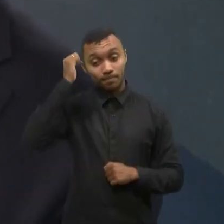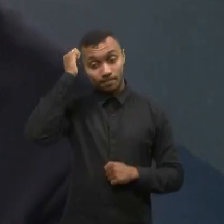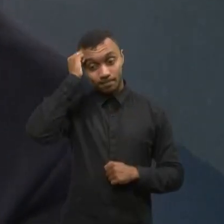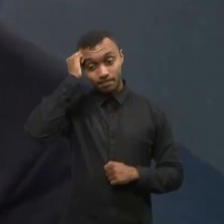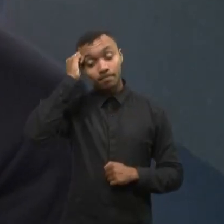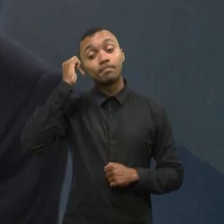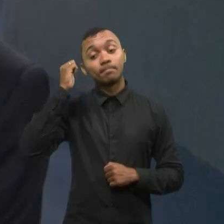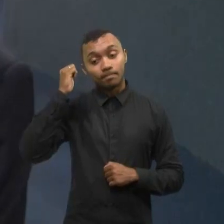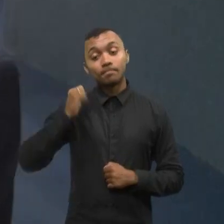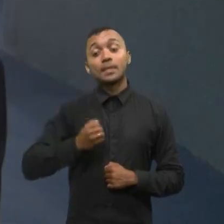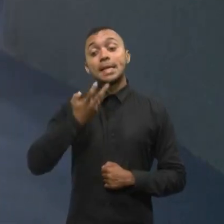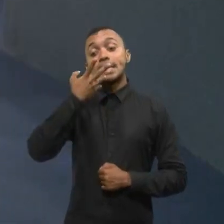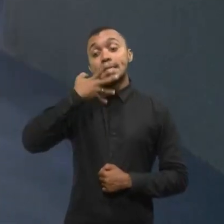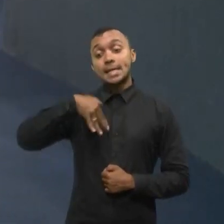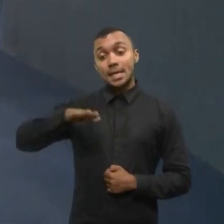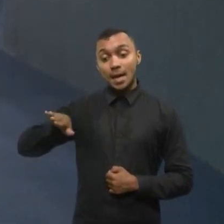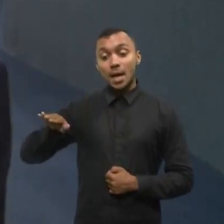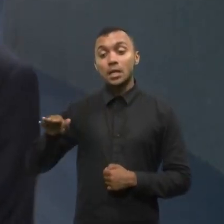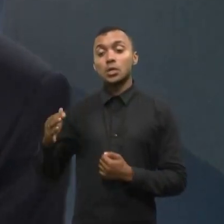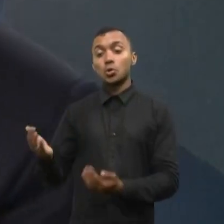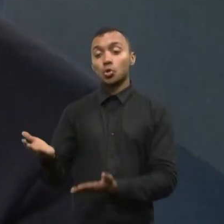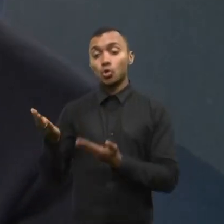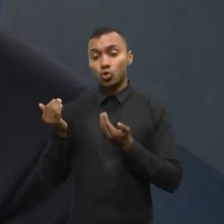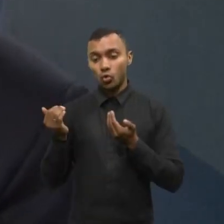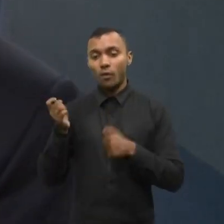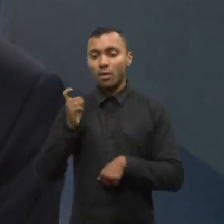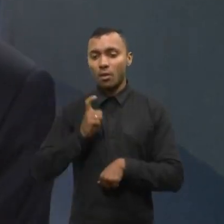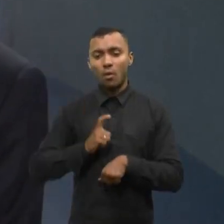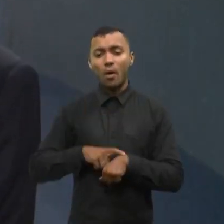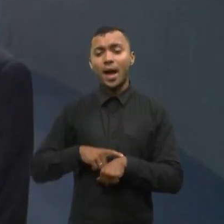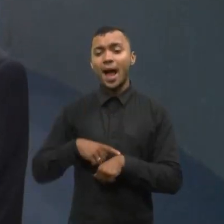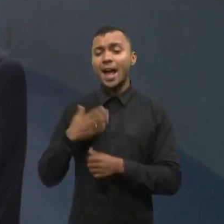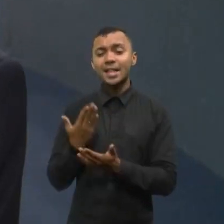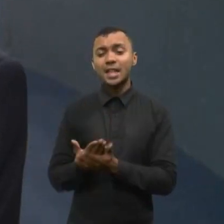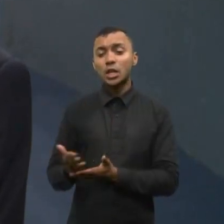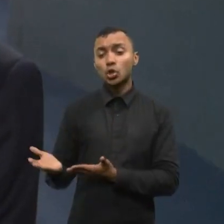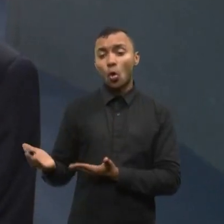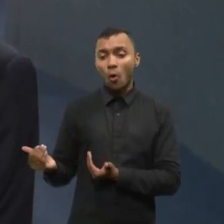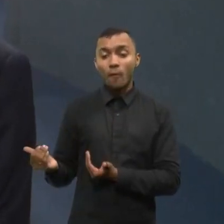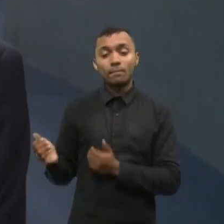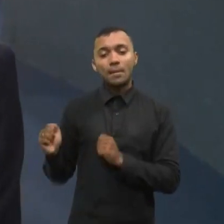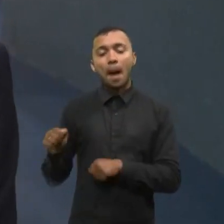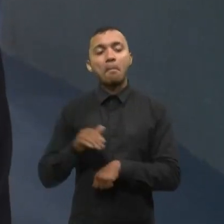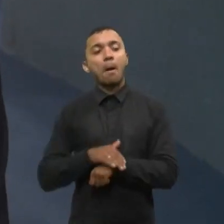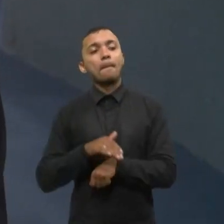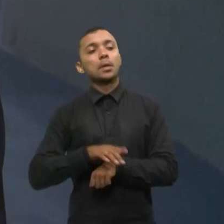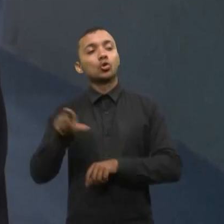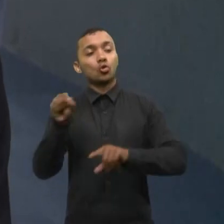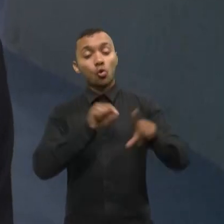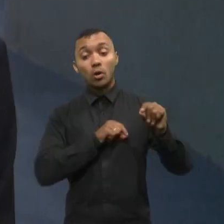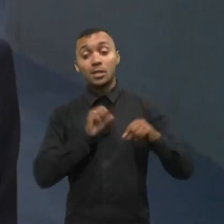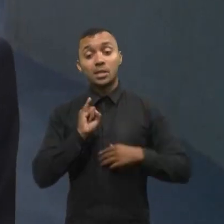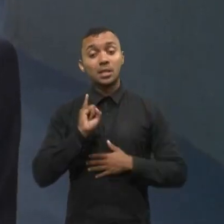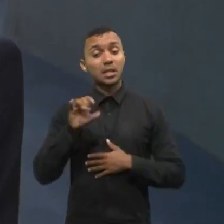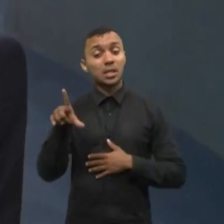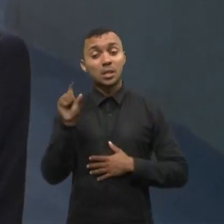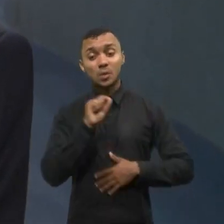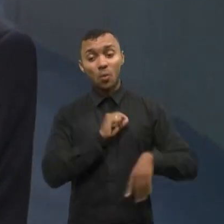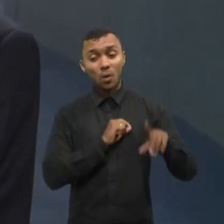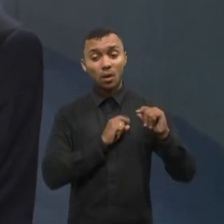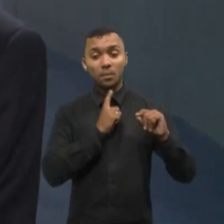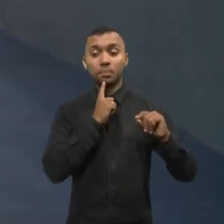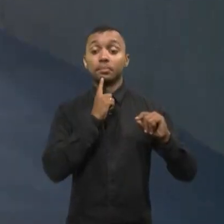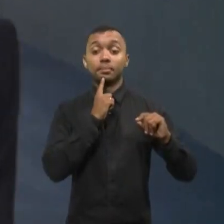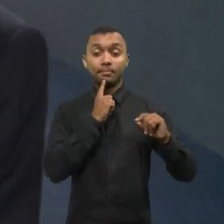criança, adolescente, na puberdade, eles não têm um poder de decisão. A partir do momento que eles tomam essa decisão, é uma decisão muito